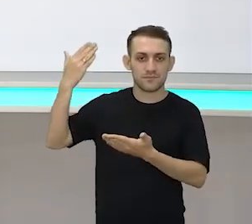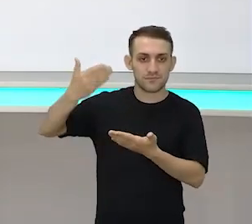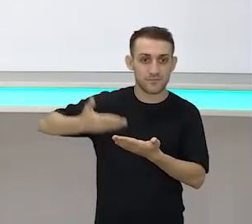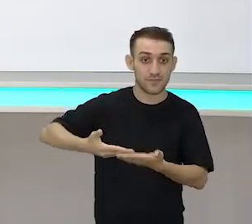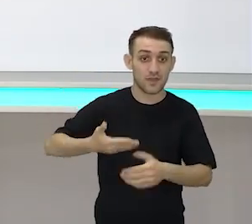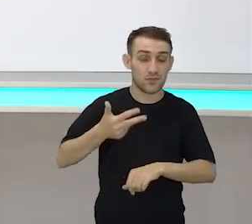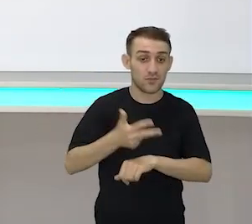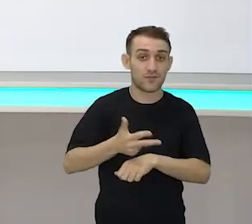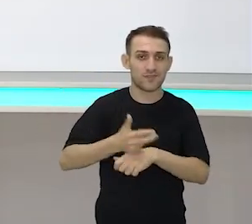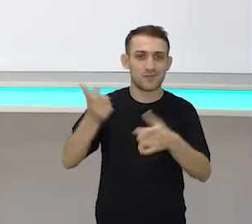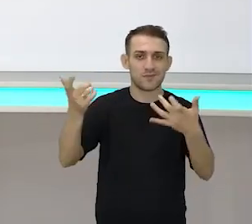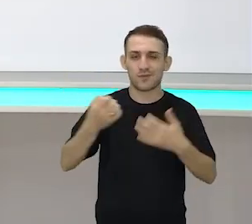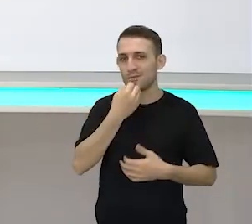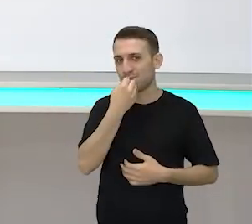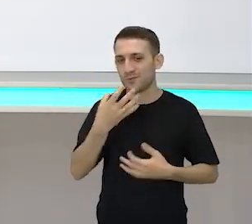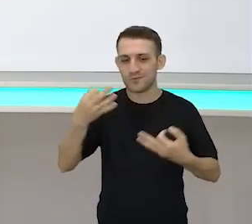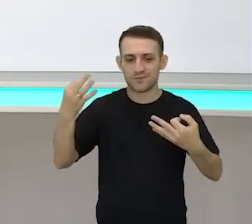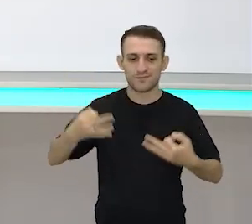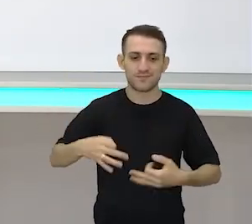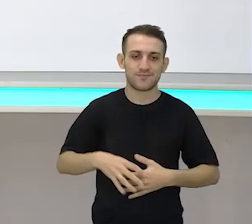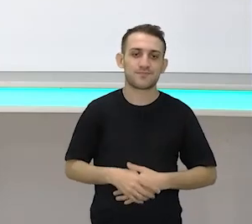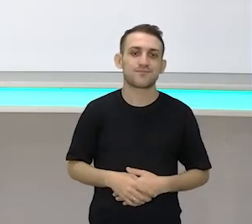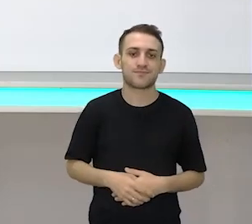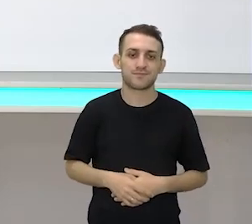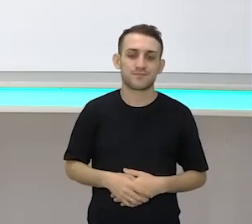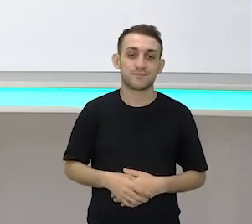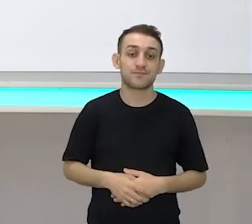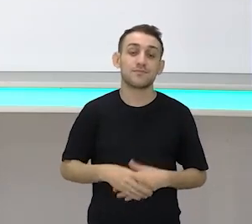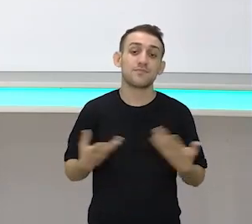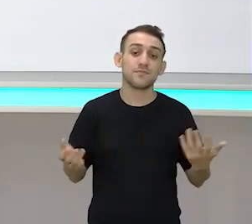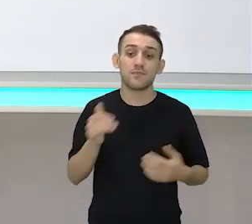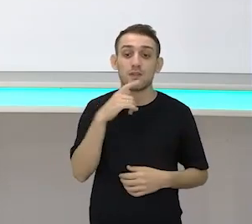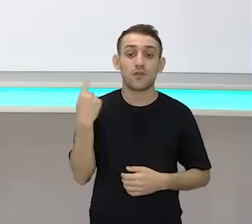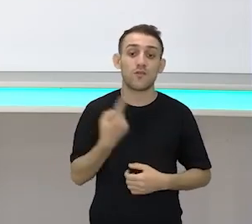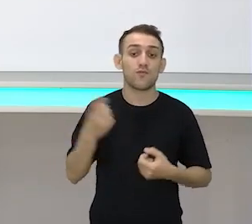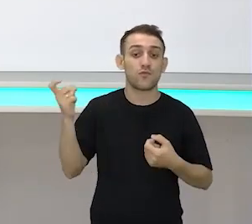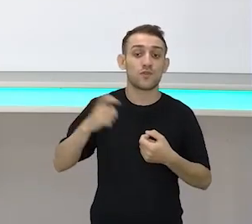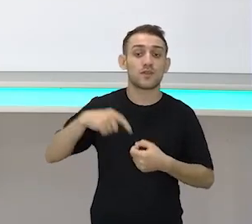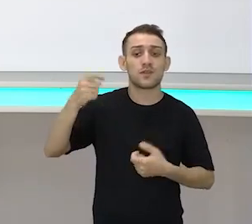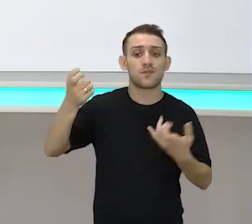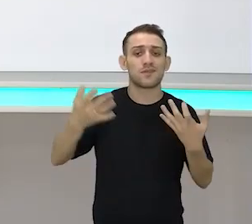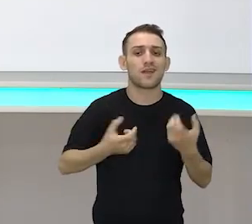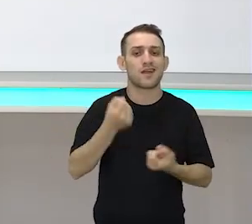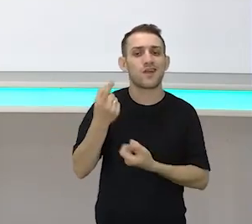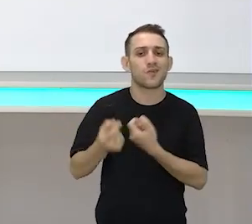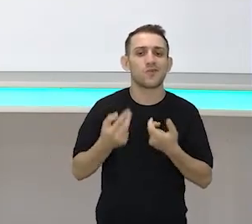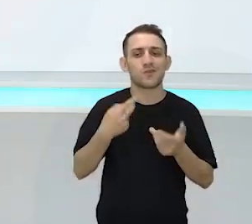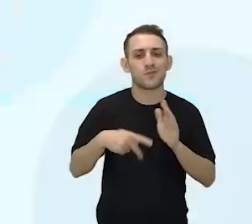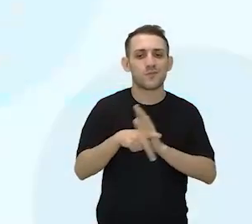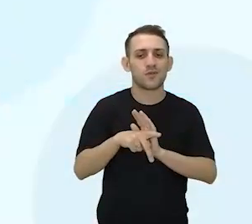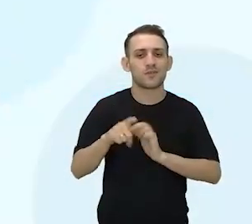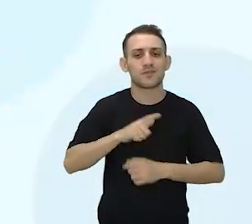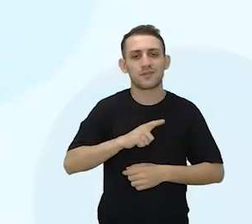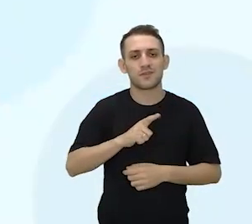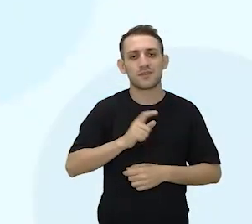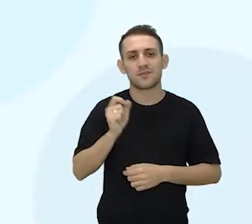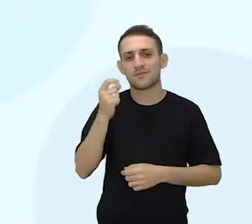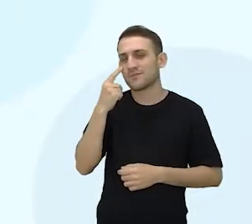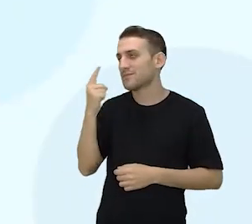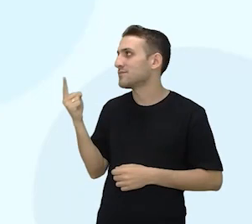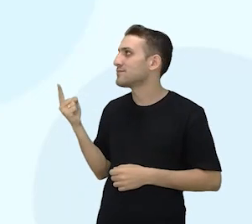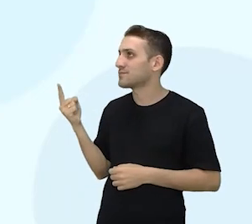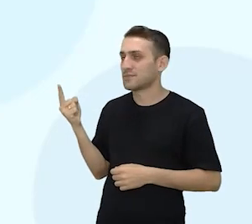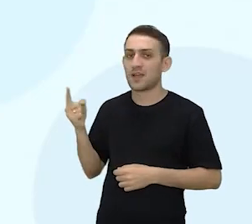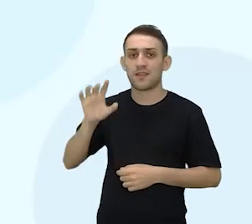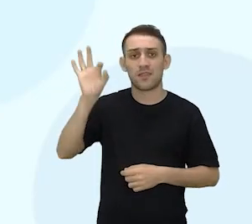falaram tão bem aí, né. Pessoal, então, voltando a falar aí de alguns pontos, né, tá aí na tela, taxa de